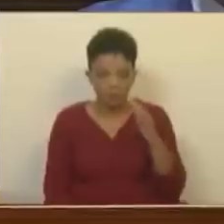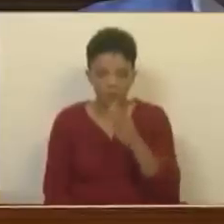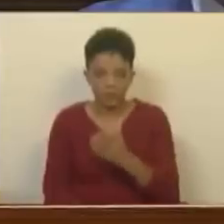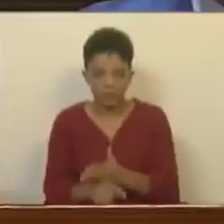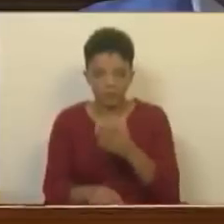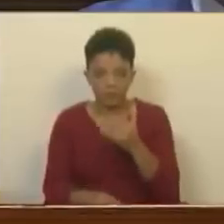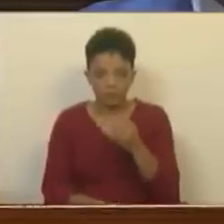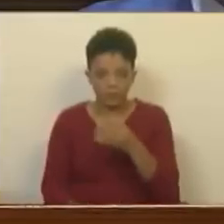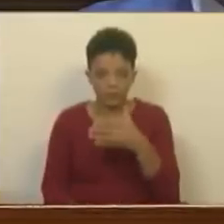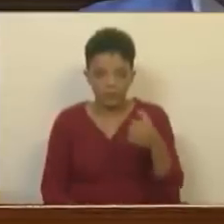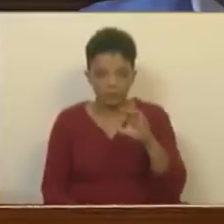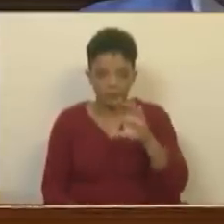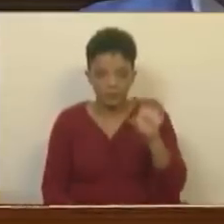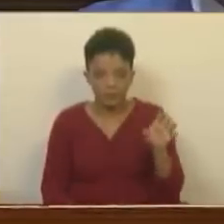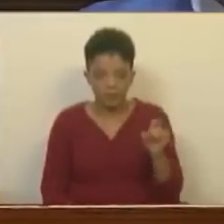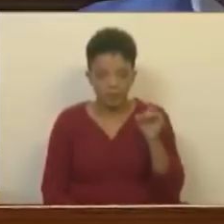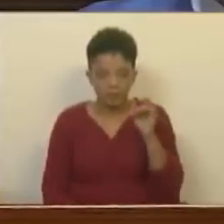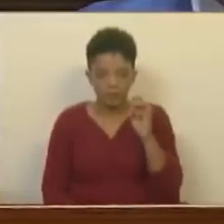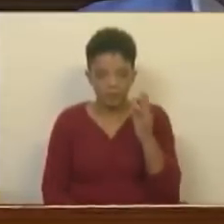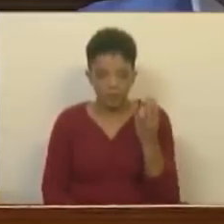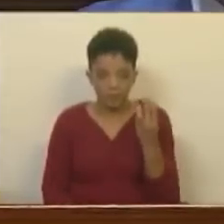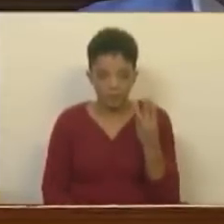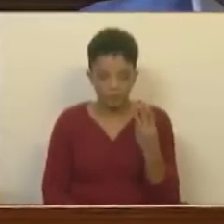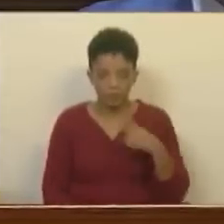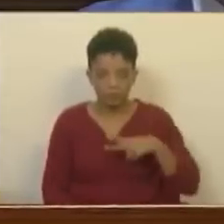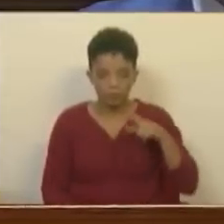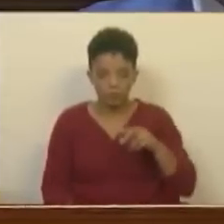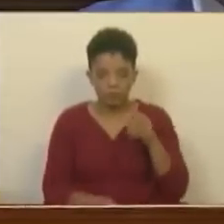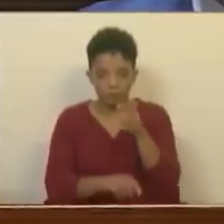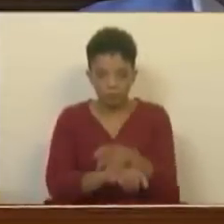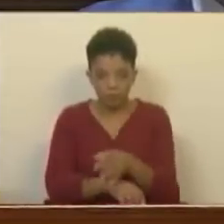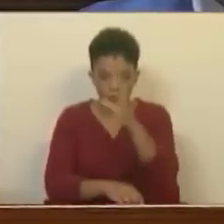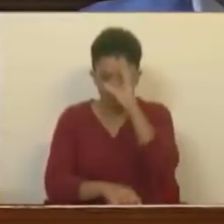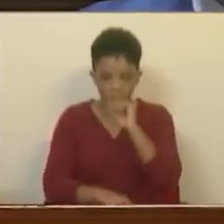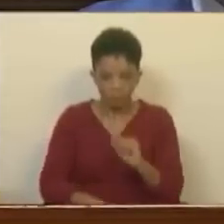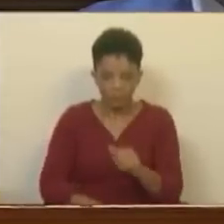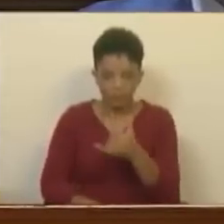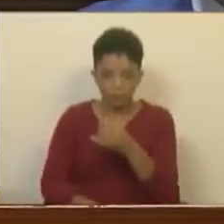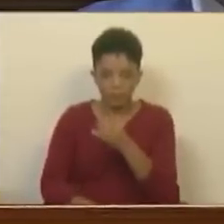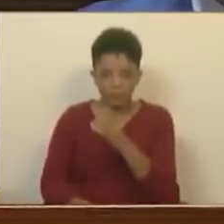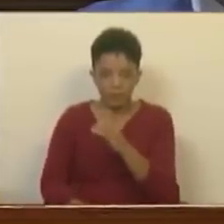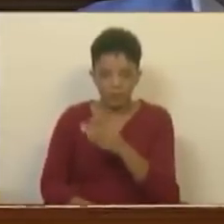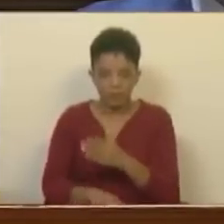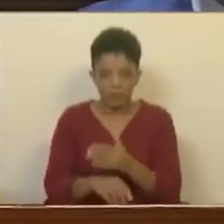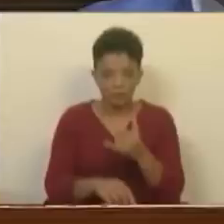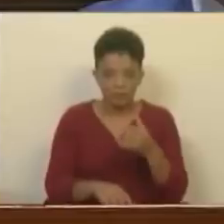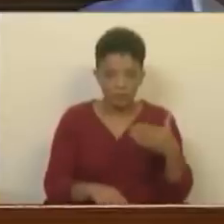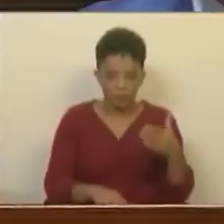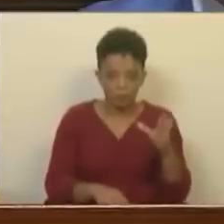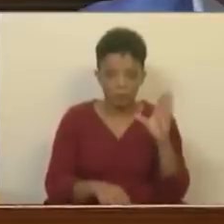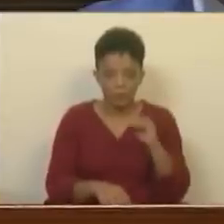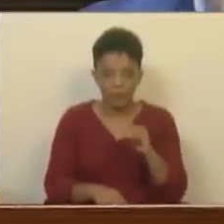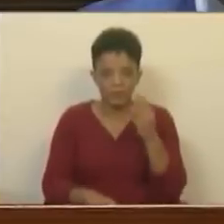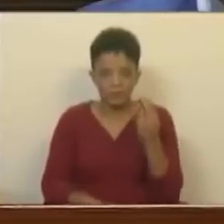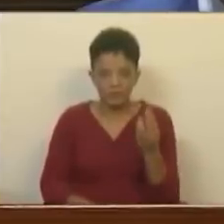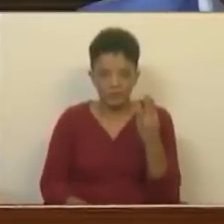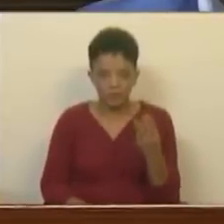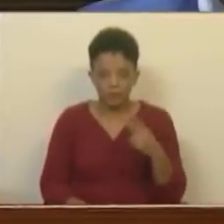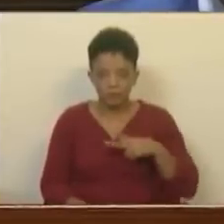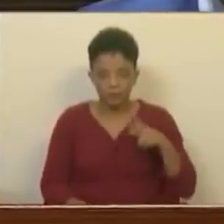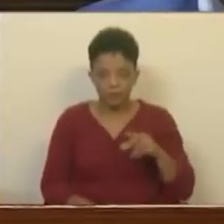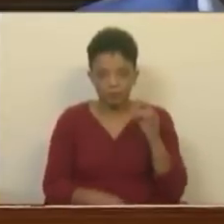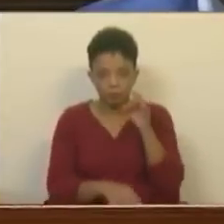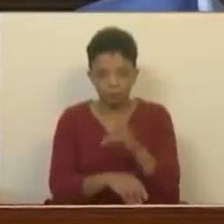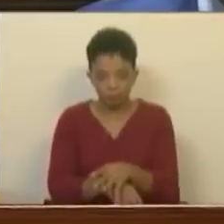houve três países contra o passaram Portugal no seu governo de 2016 a 21 houve mais três que ultrapassaram